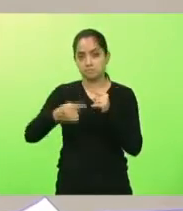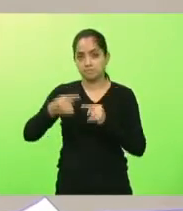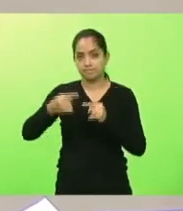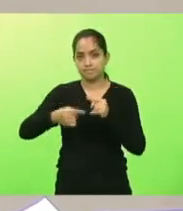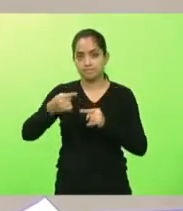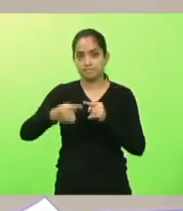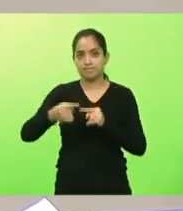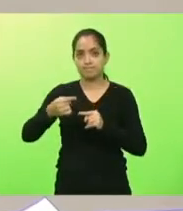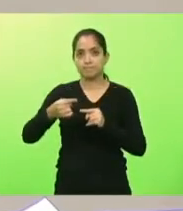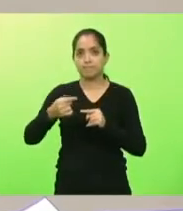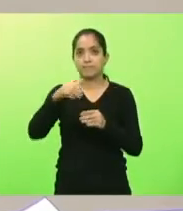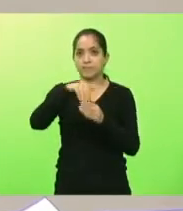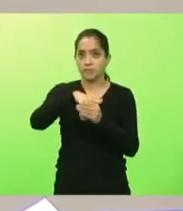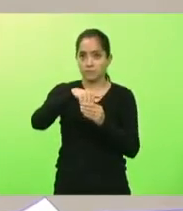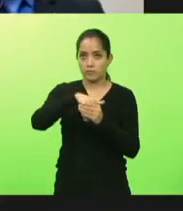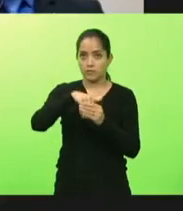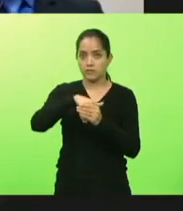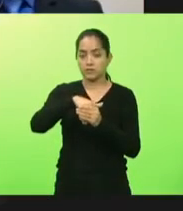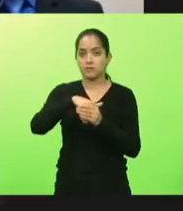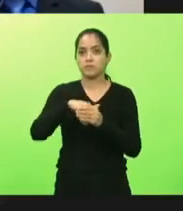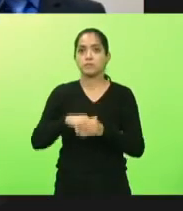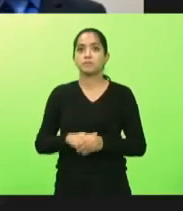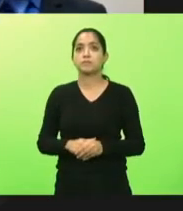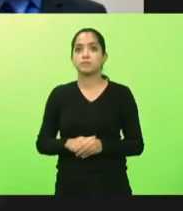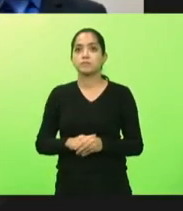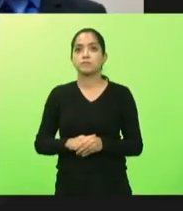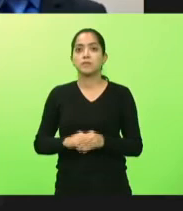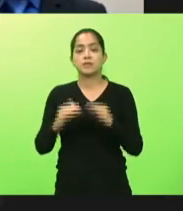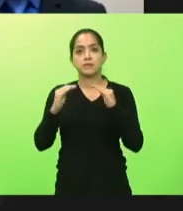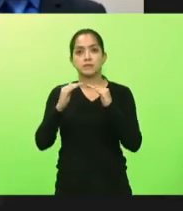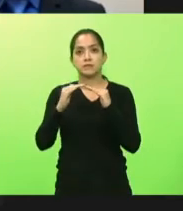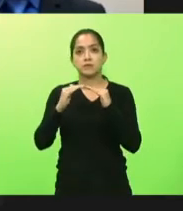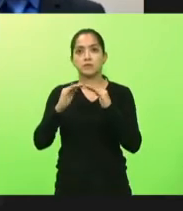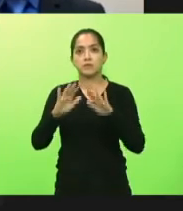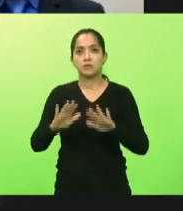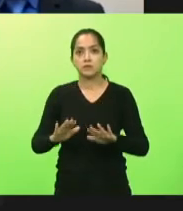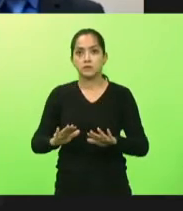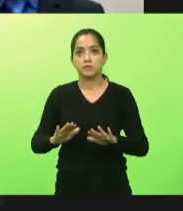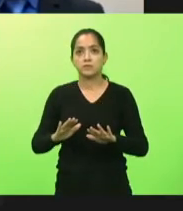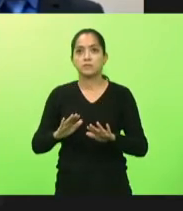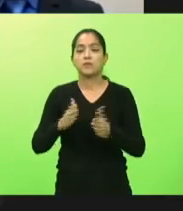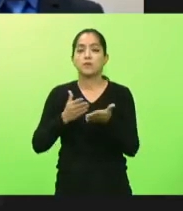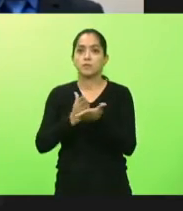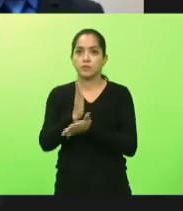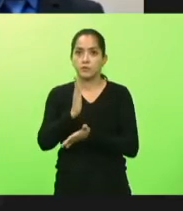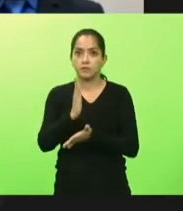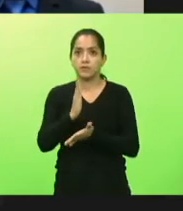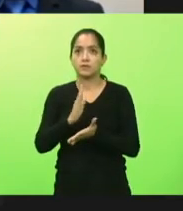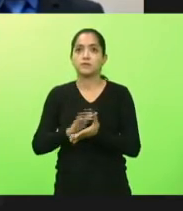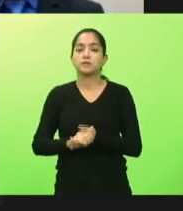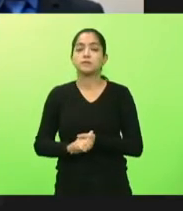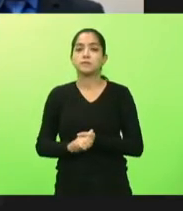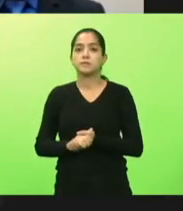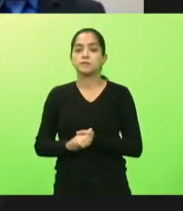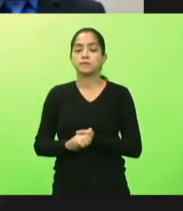discutir em votação. Deputados que aprovam, permaneçam como se encontra. Aprovado por